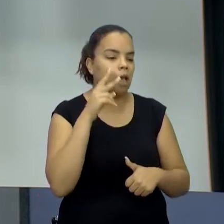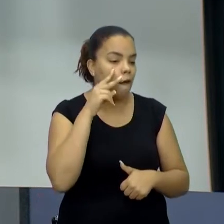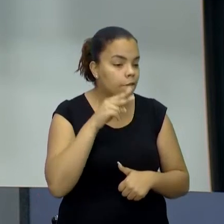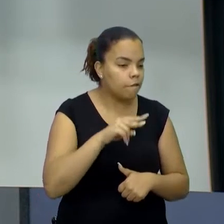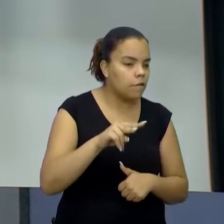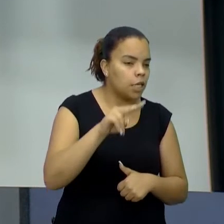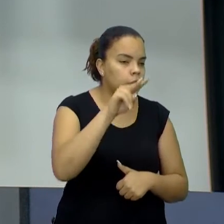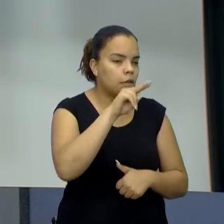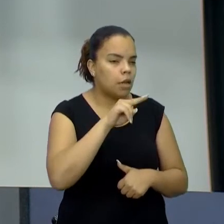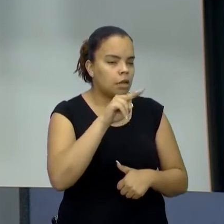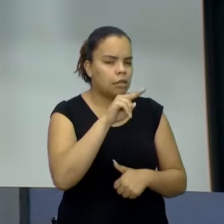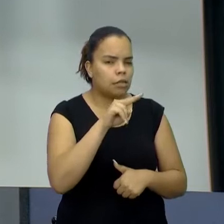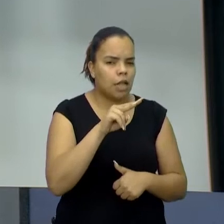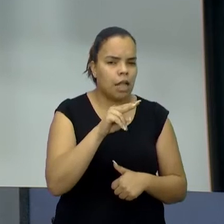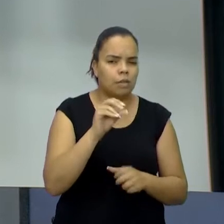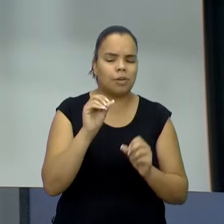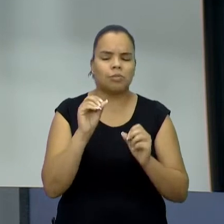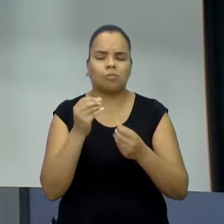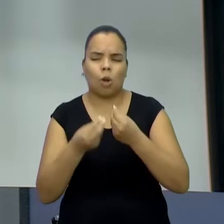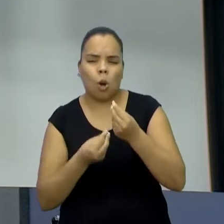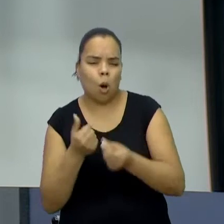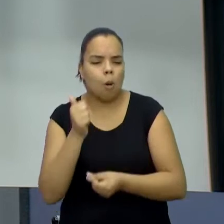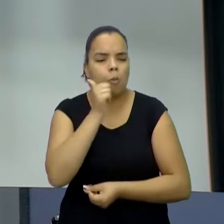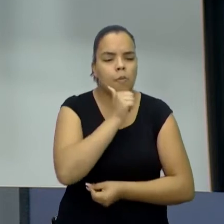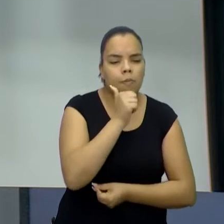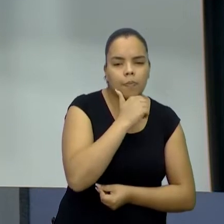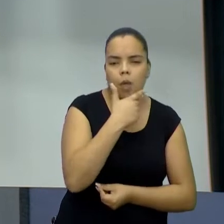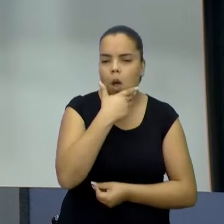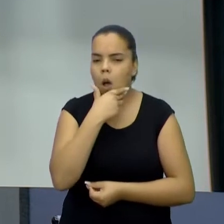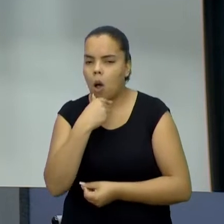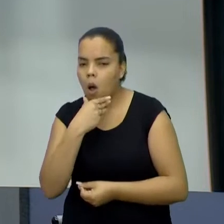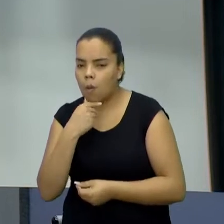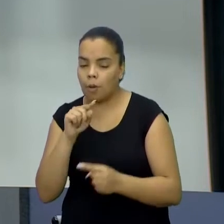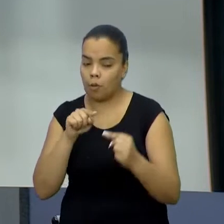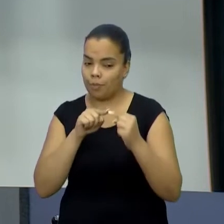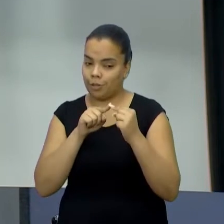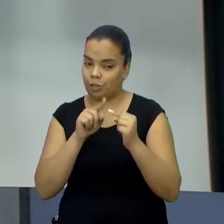feminino? Mas esse era só o comecinho. Esse não era o objetivo